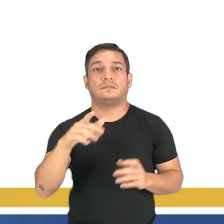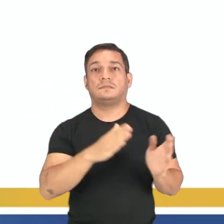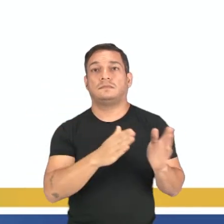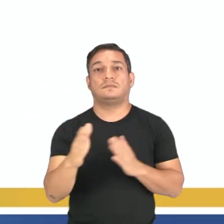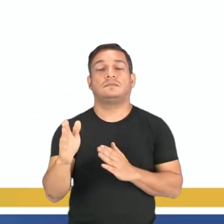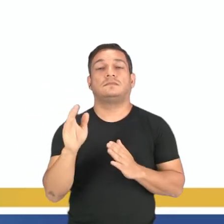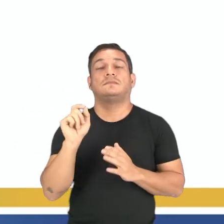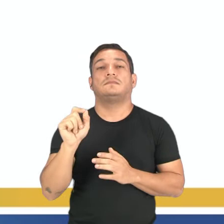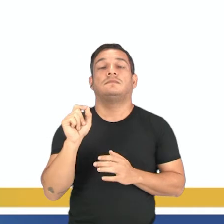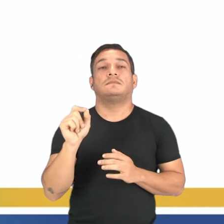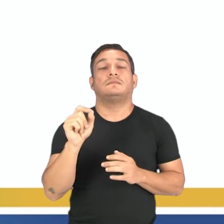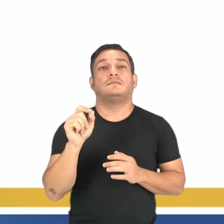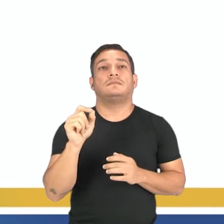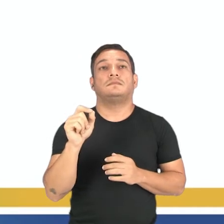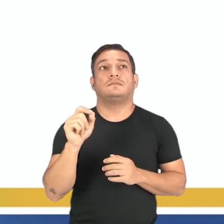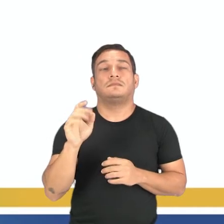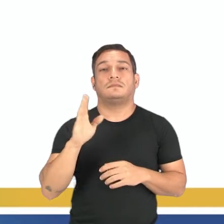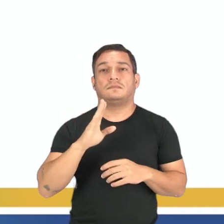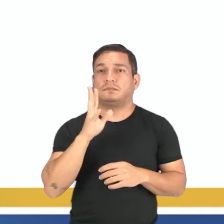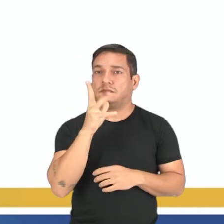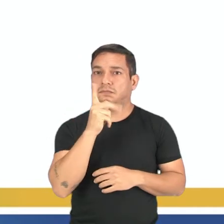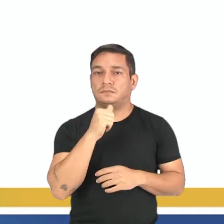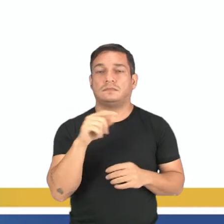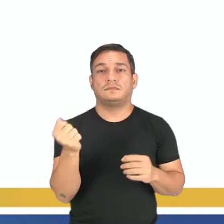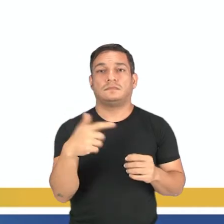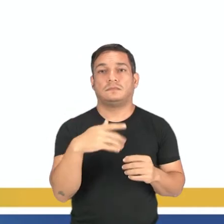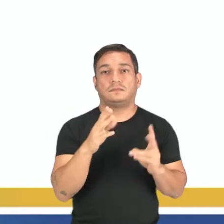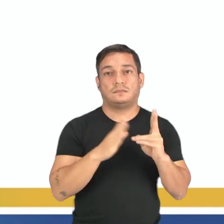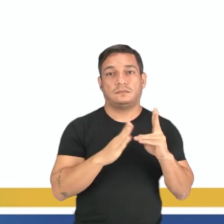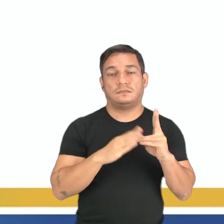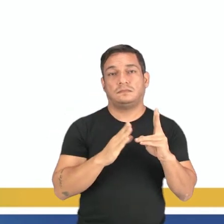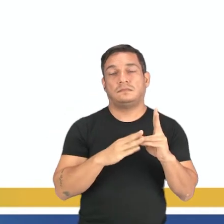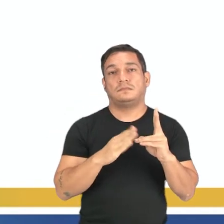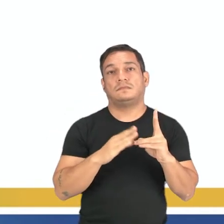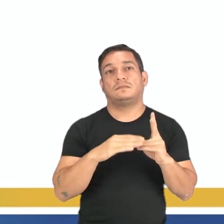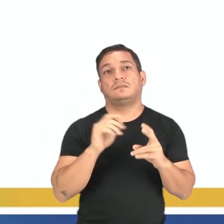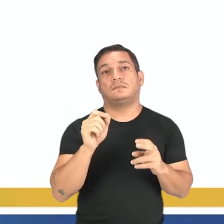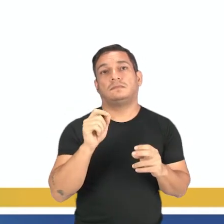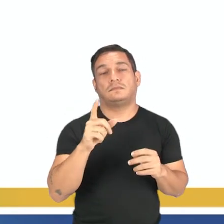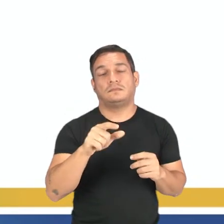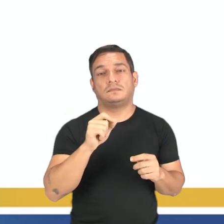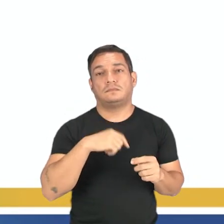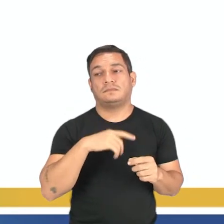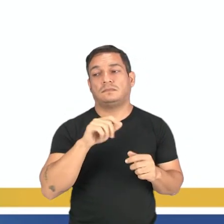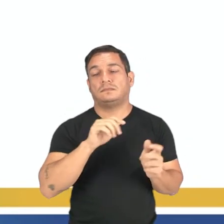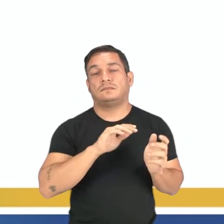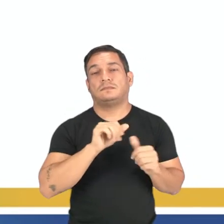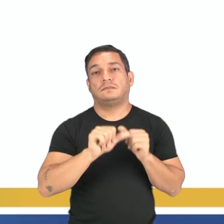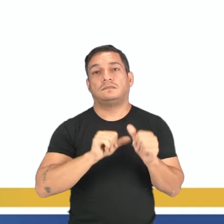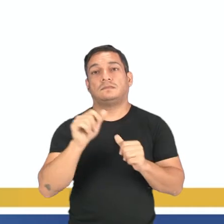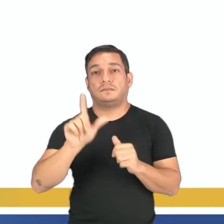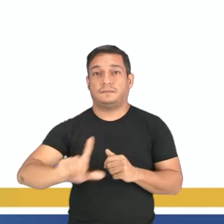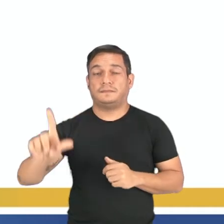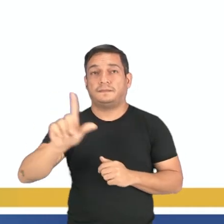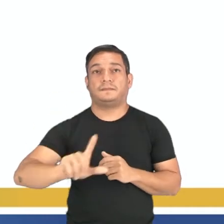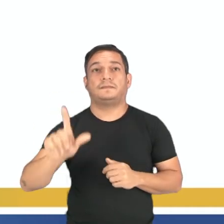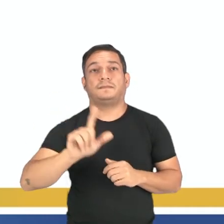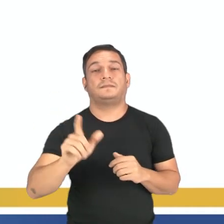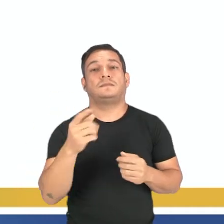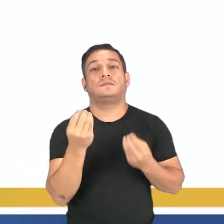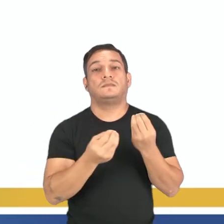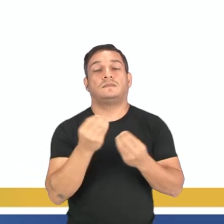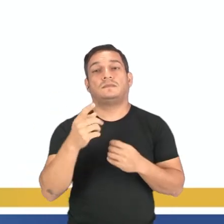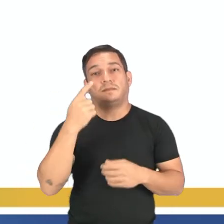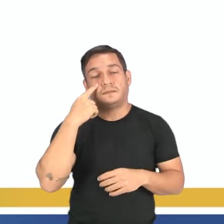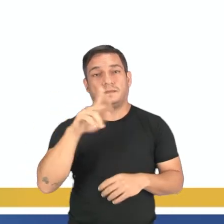por um processo bem mais lento do que os indígenas. Os indígenas, eles foram retratados pela literatura daquela forma